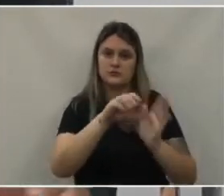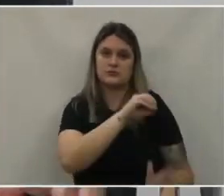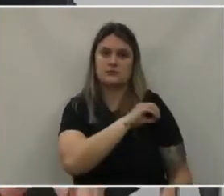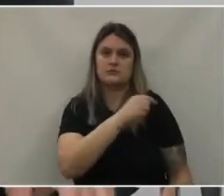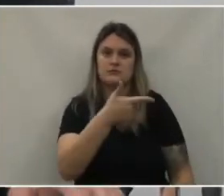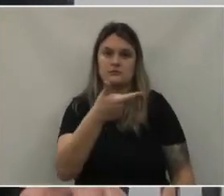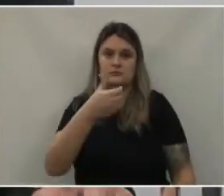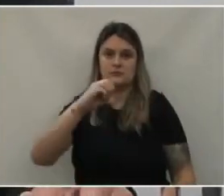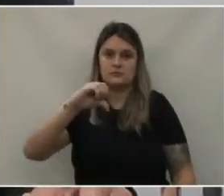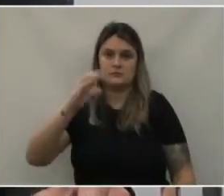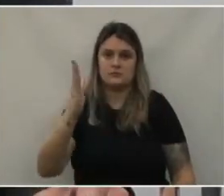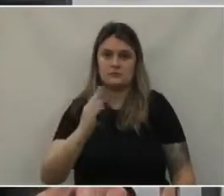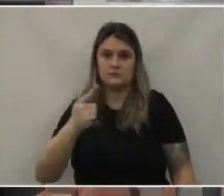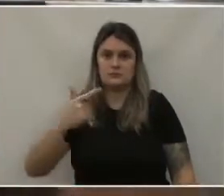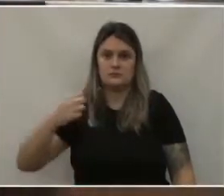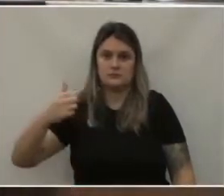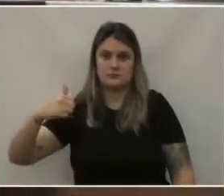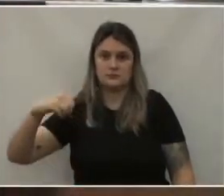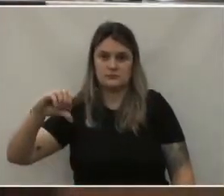número 29/2019.